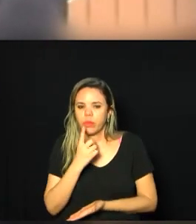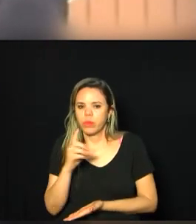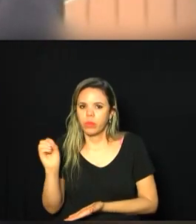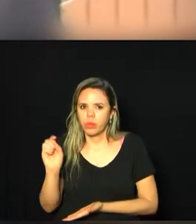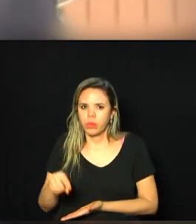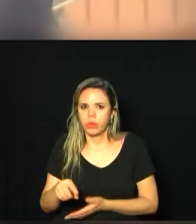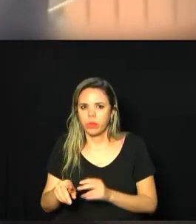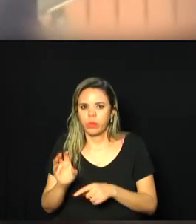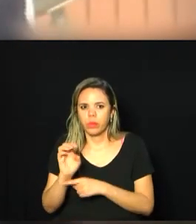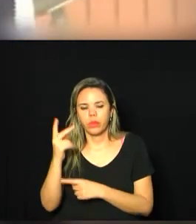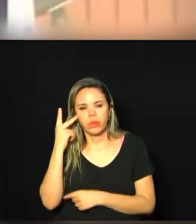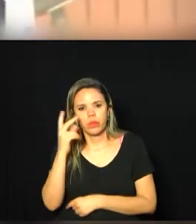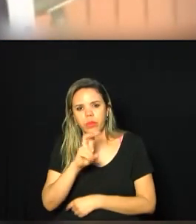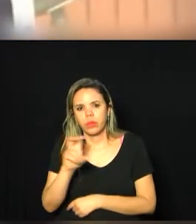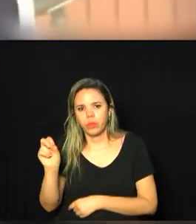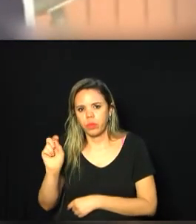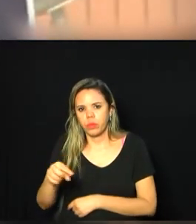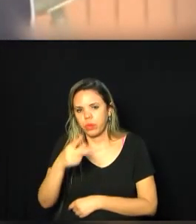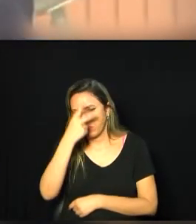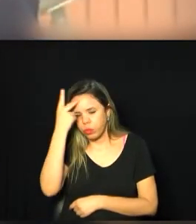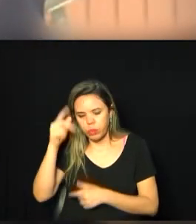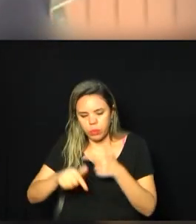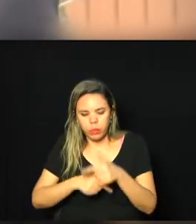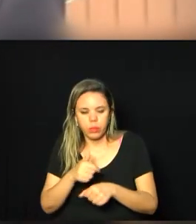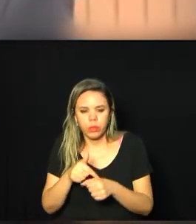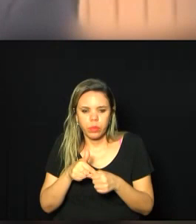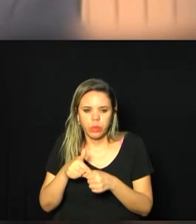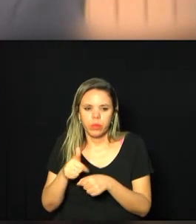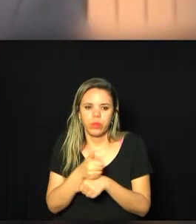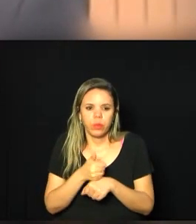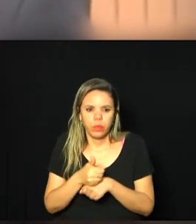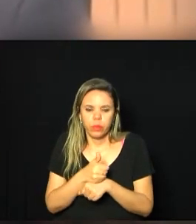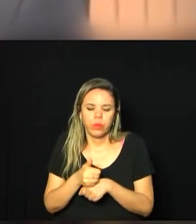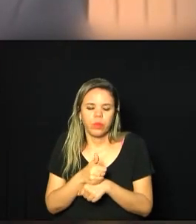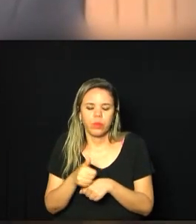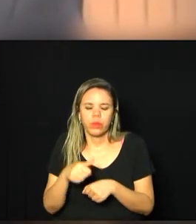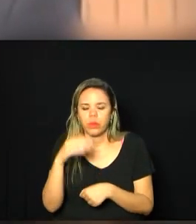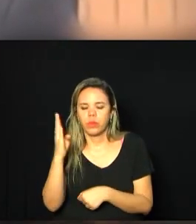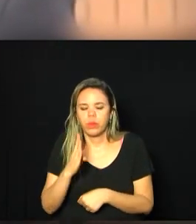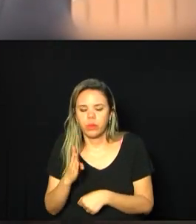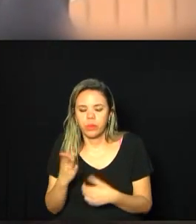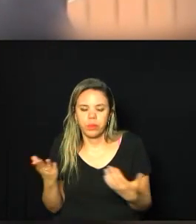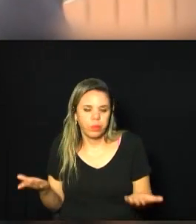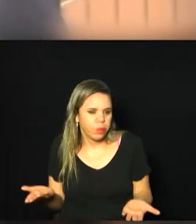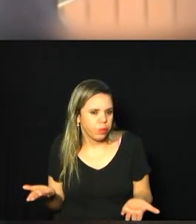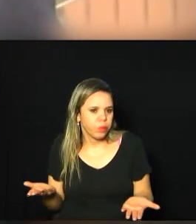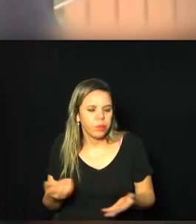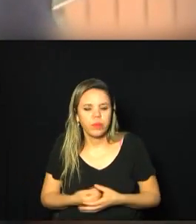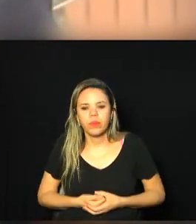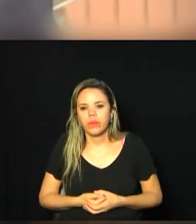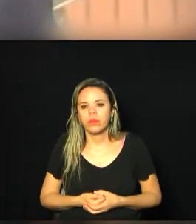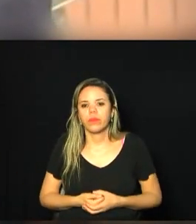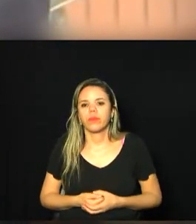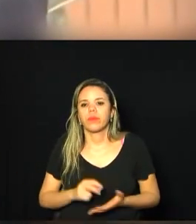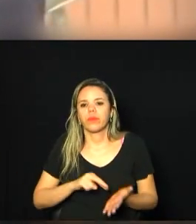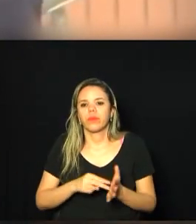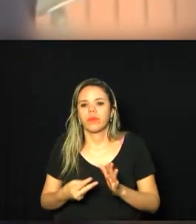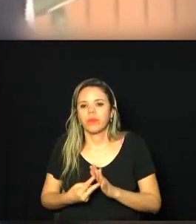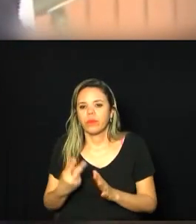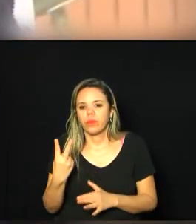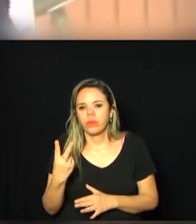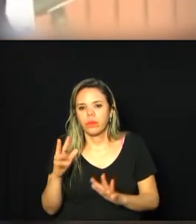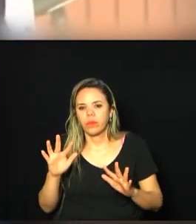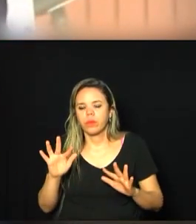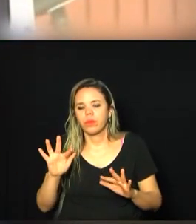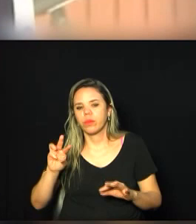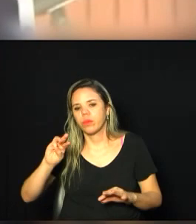estado de São Paulo, 500 mil, 500 mil trabalhadores diretos no país e correspondente a 2